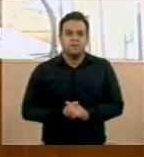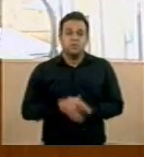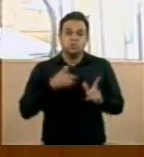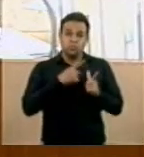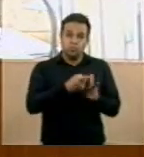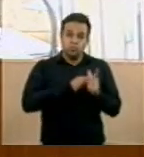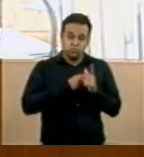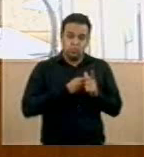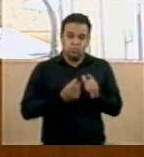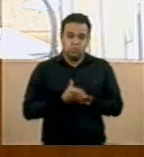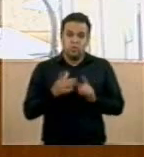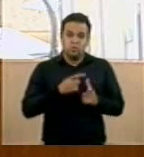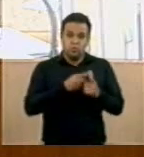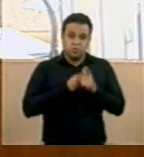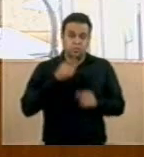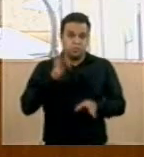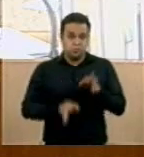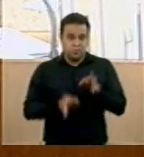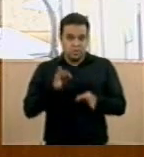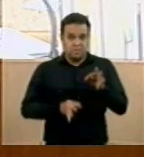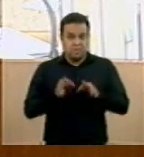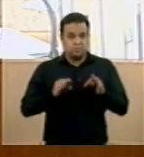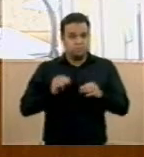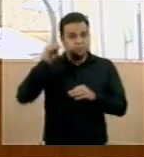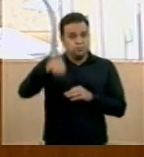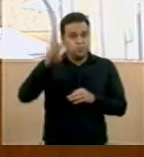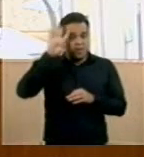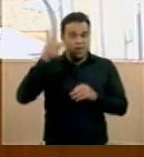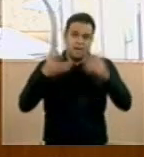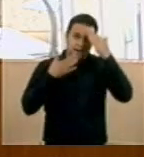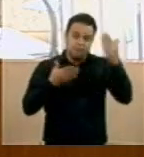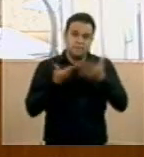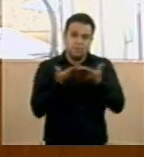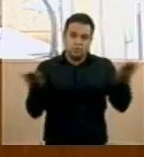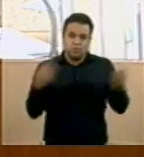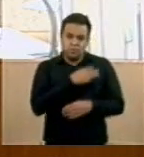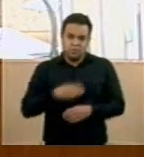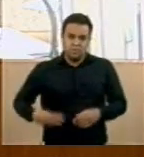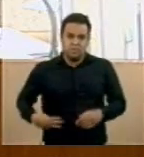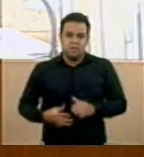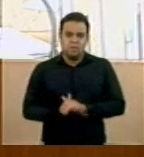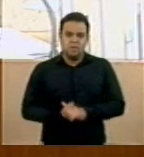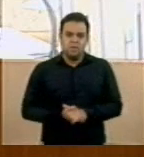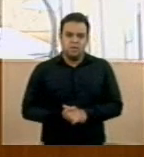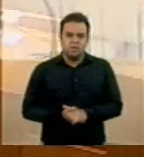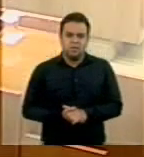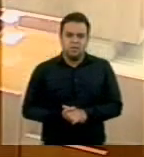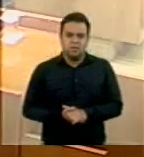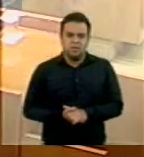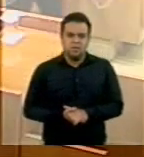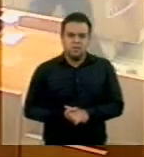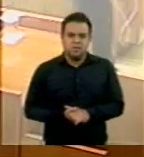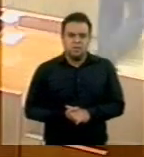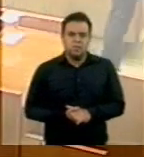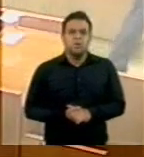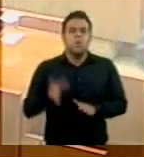suspensa. Suspenso esse julgamento e agradecendo aos senhores ministros. Presidente, desculpe, eu não vi. Na